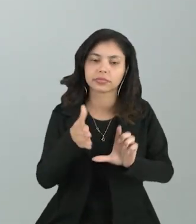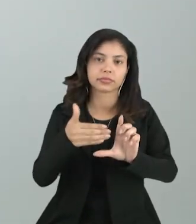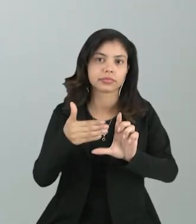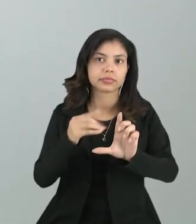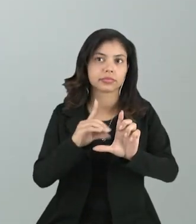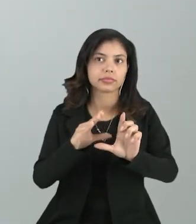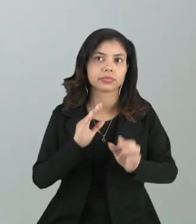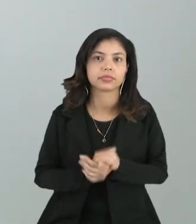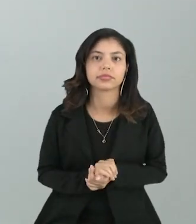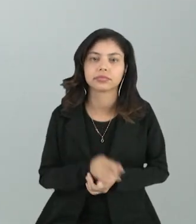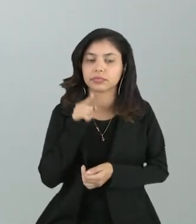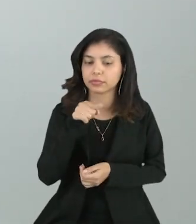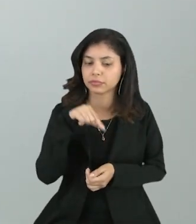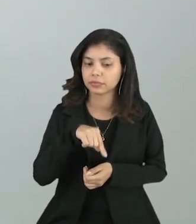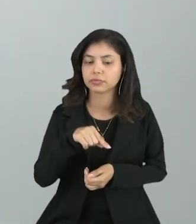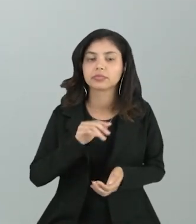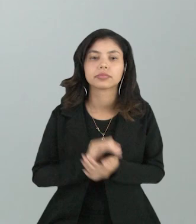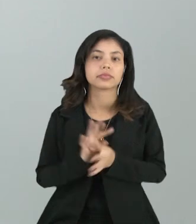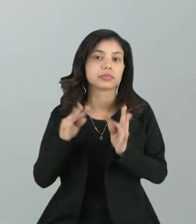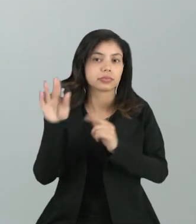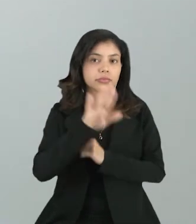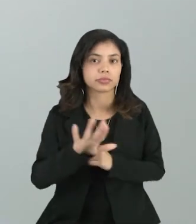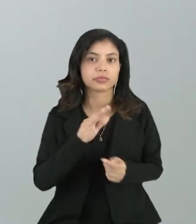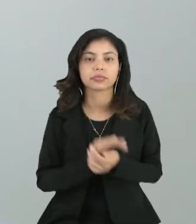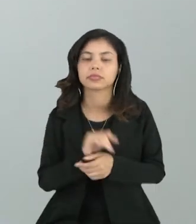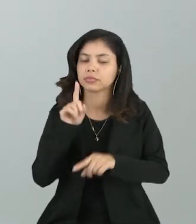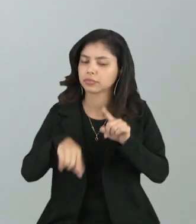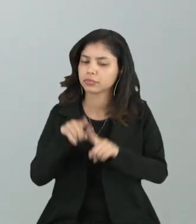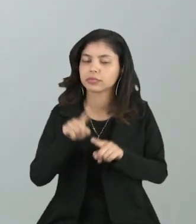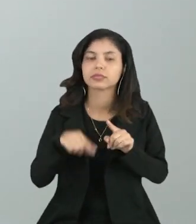acessar a plataforma Eduque para vocês terem acesso a todos os nossos